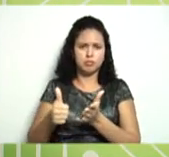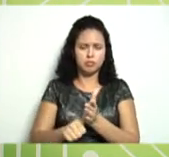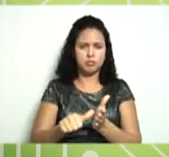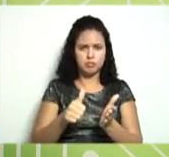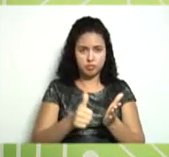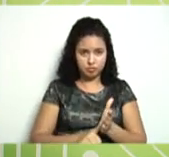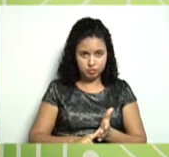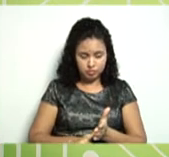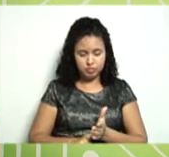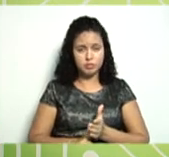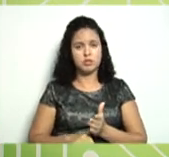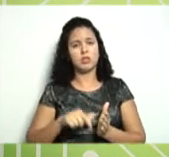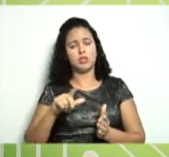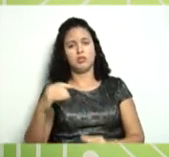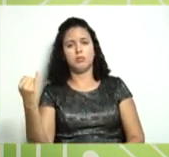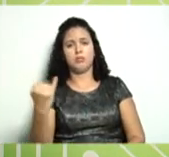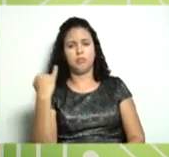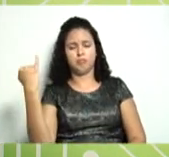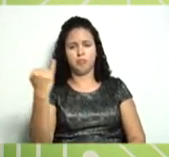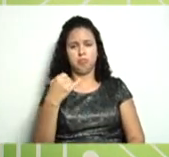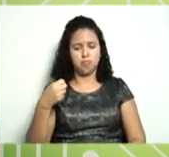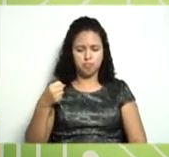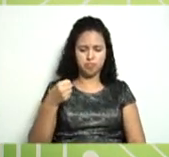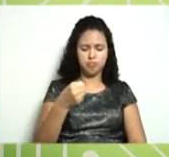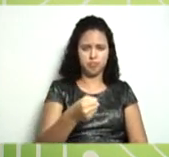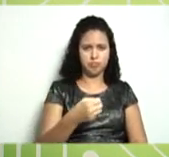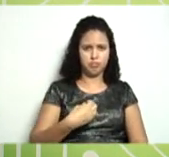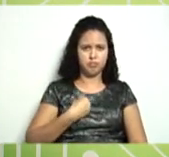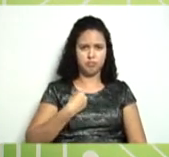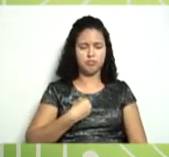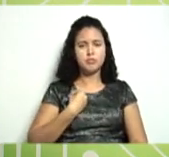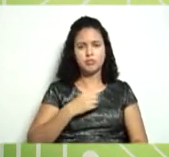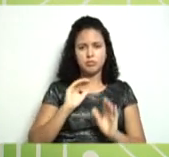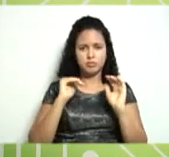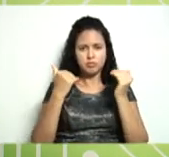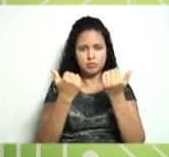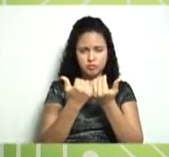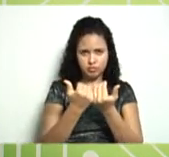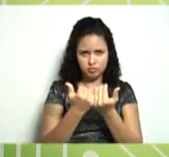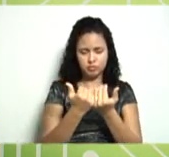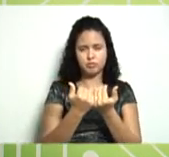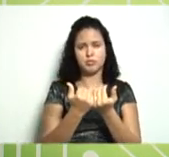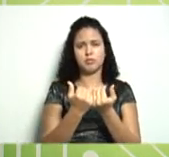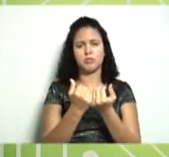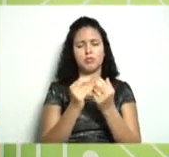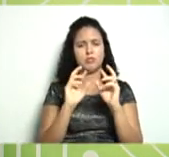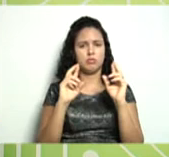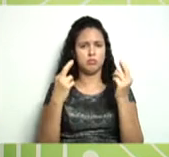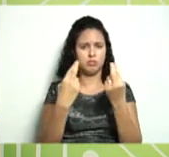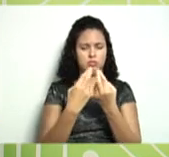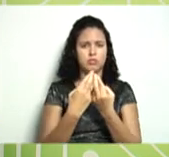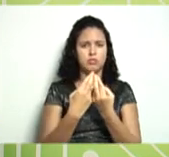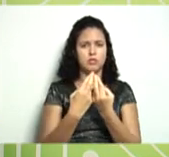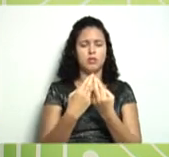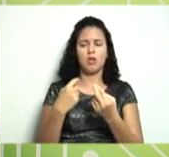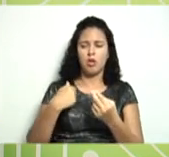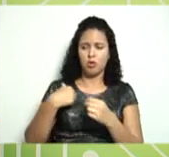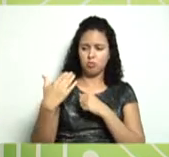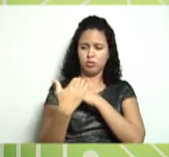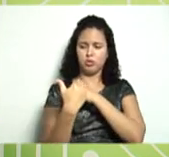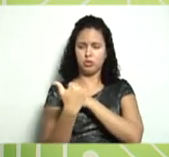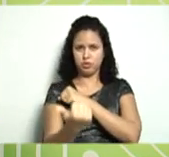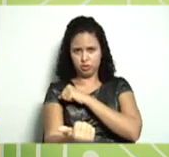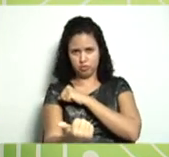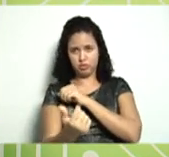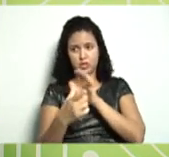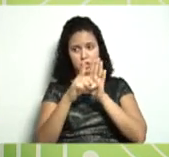a importância de se participar de uma assembleia, pessoal. Porque se eu sou convocada dentro do prazo de 10